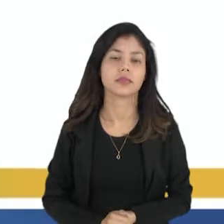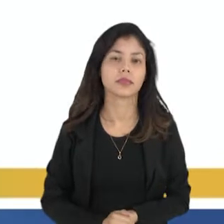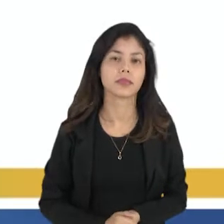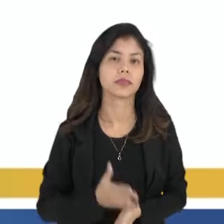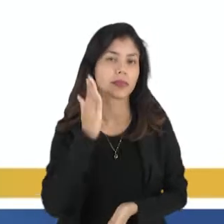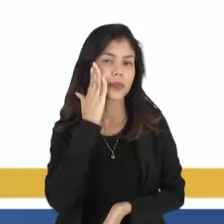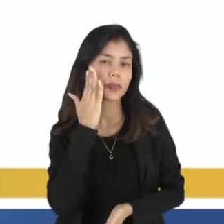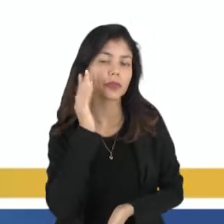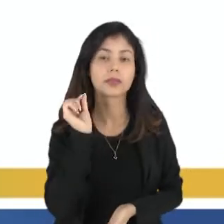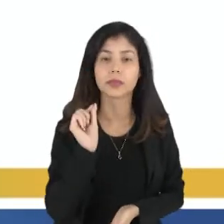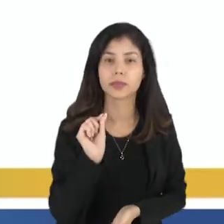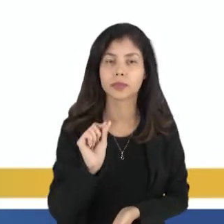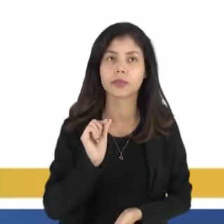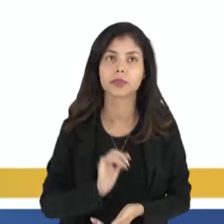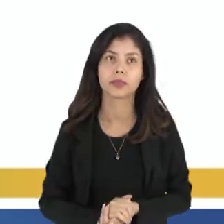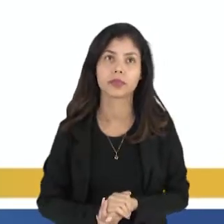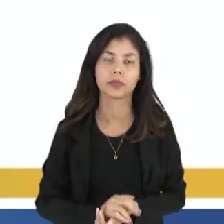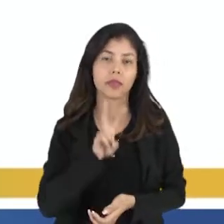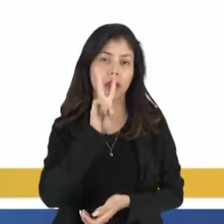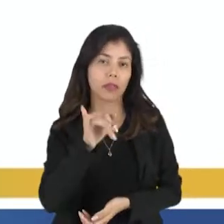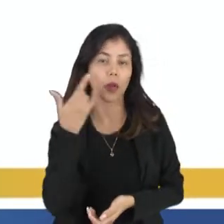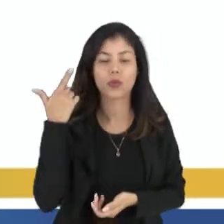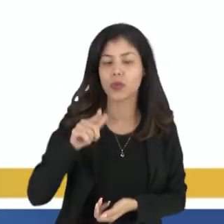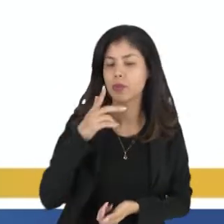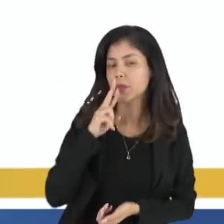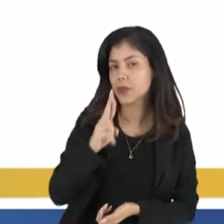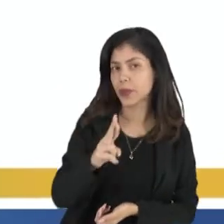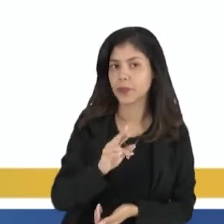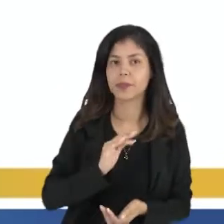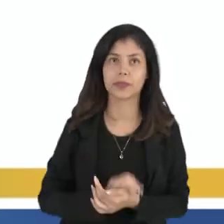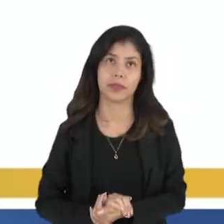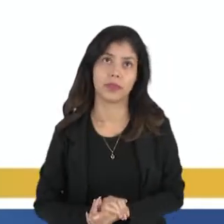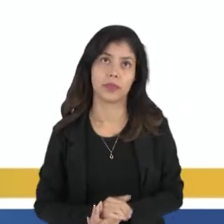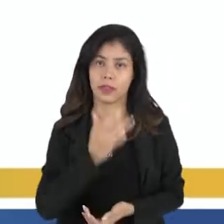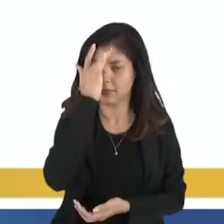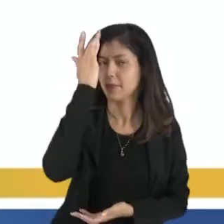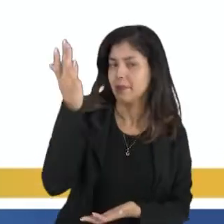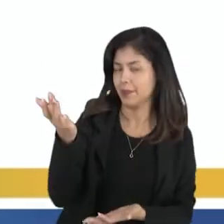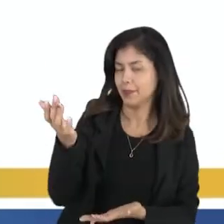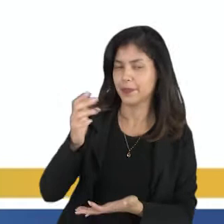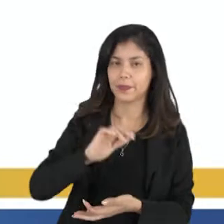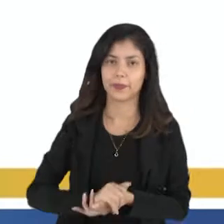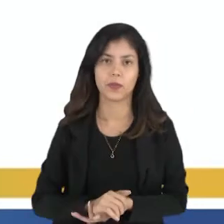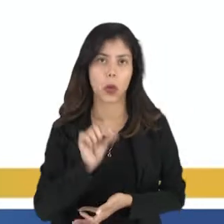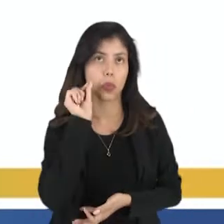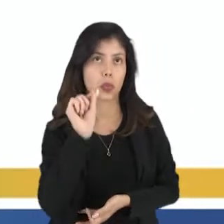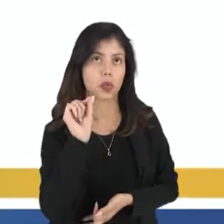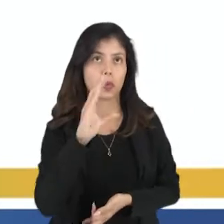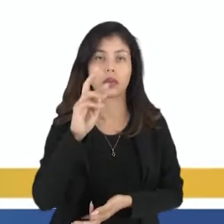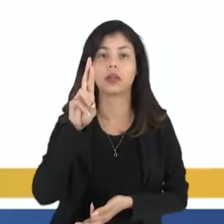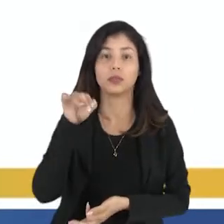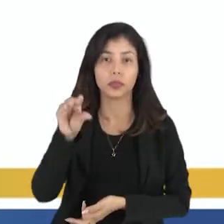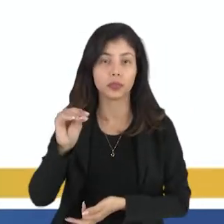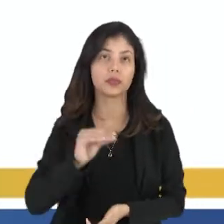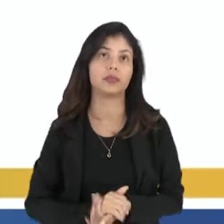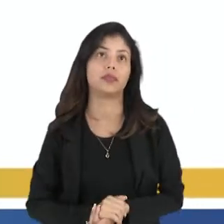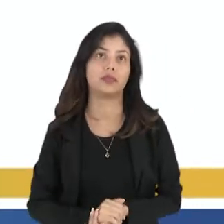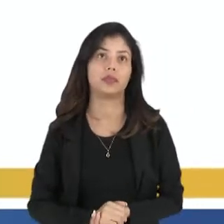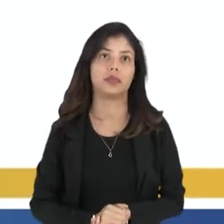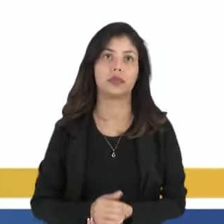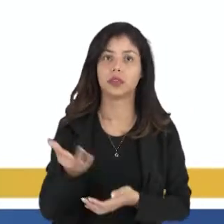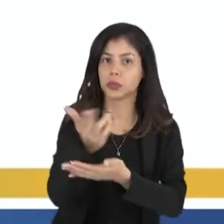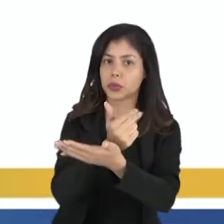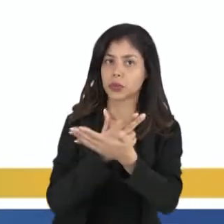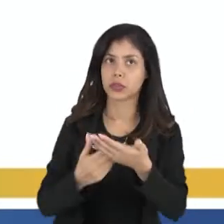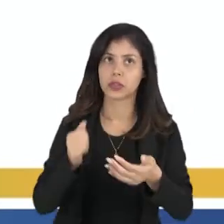Vamos entender o que são, então? E aí vocês vão conseguir me responder com mais facilidade. O que é um cartoon? O cartoon